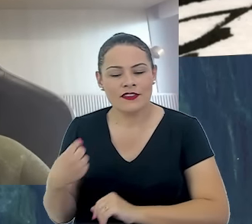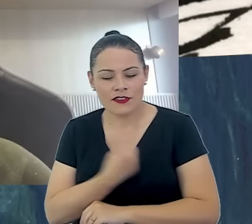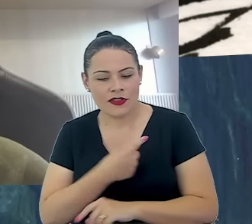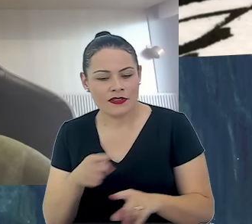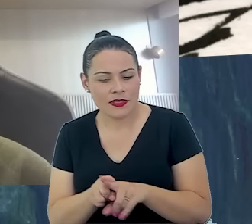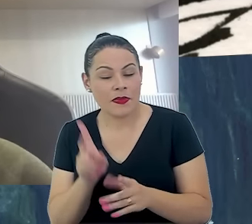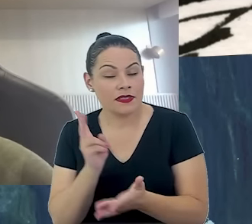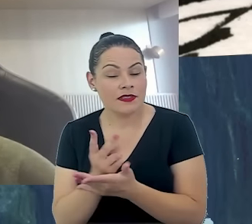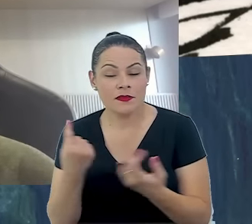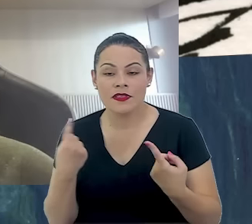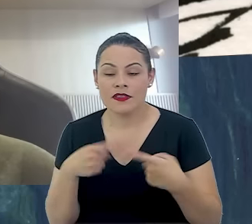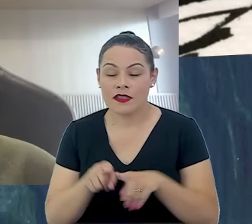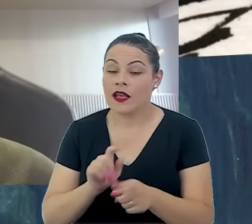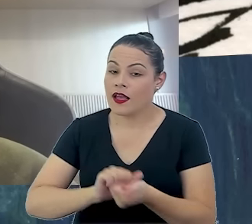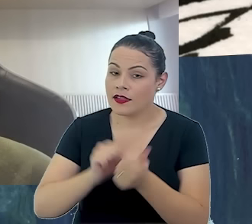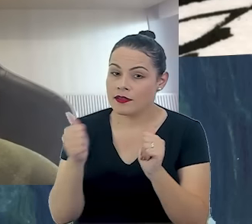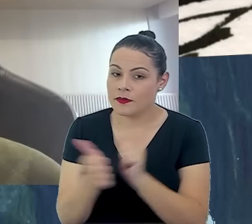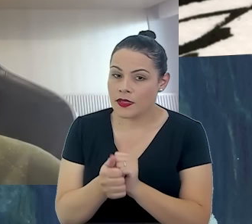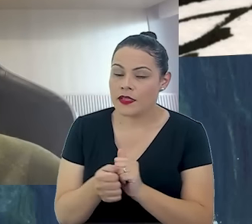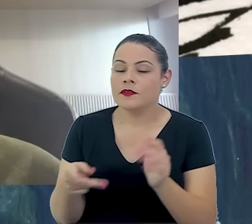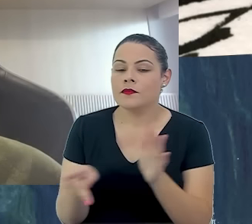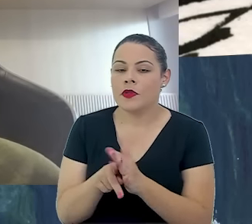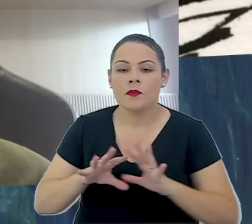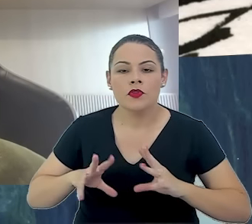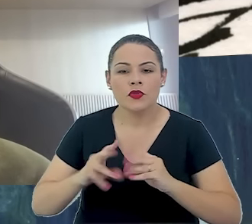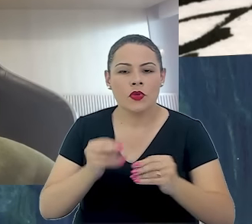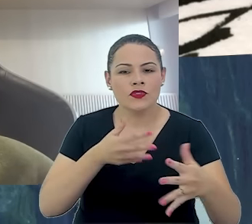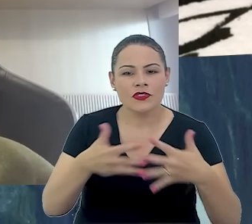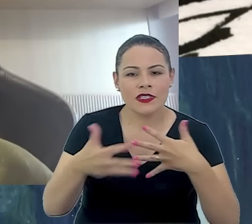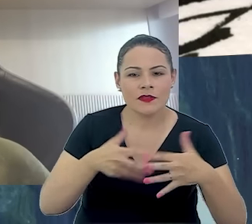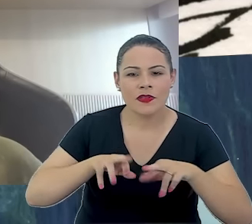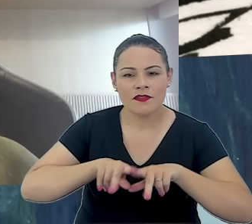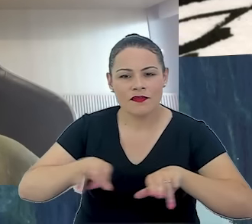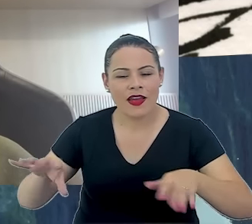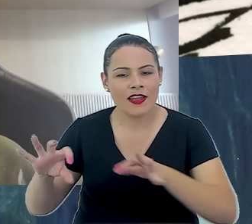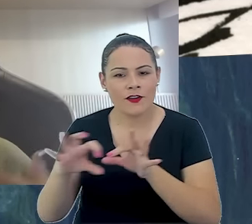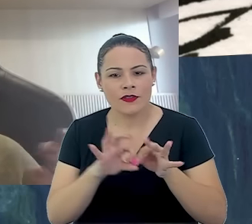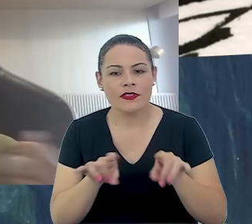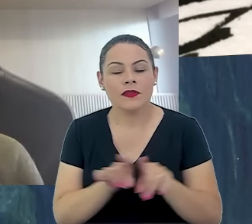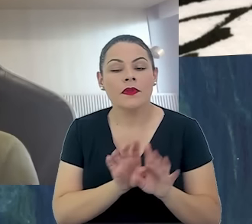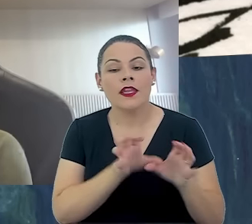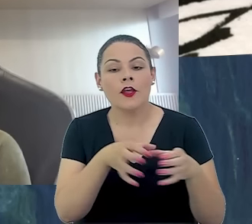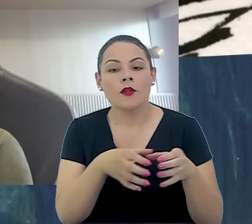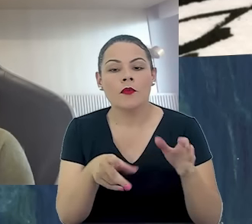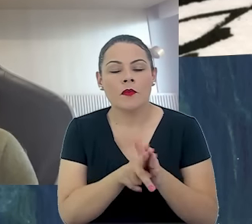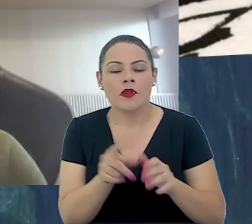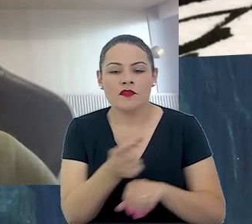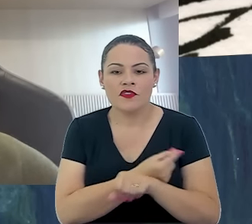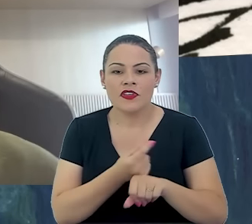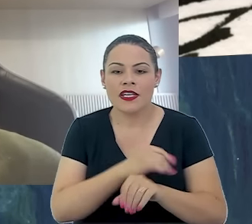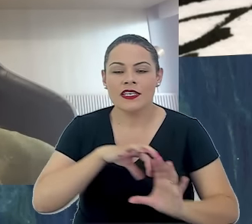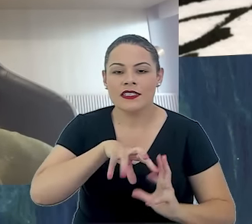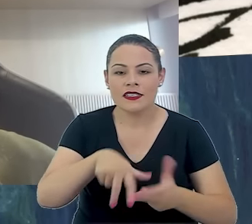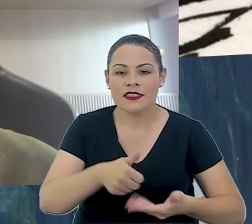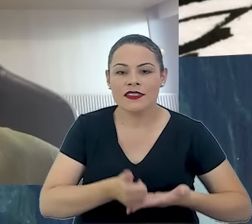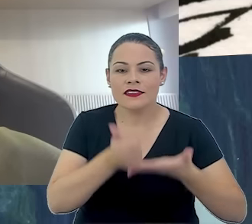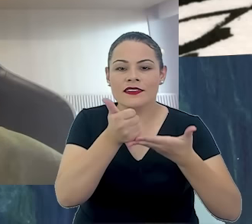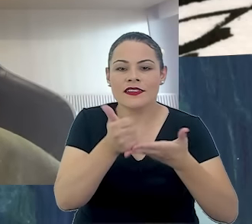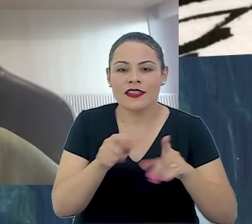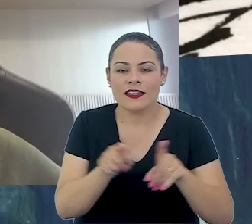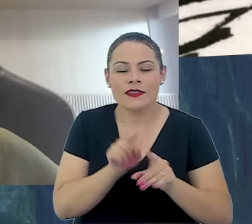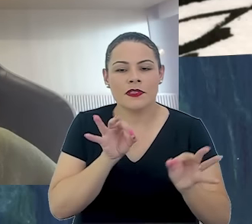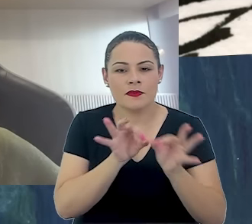eh estejam adequados em custo disclosures transparência etc a gente tem a equipe de Finanças sustentáveis né que é